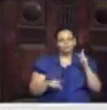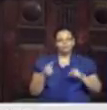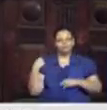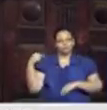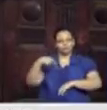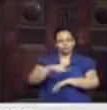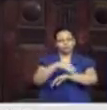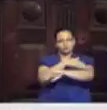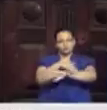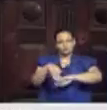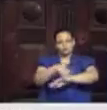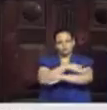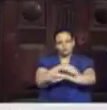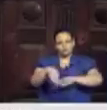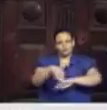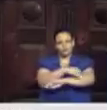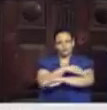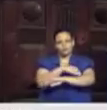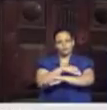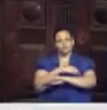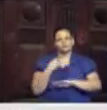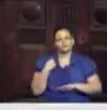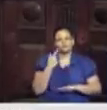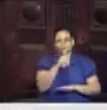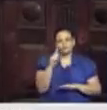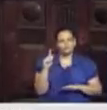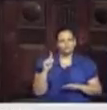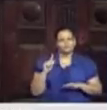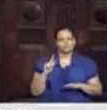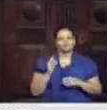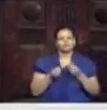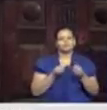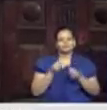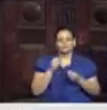rua, mas venha para a rua utilizando de outros meios,